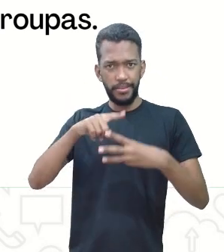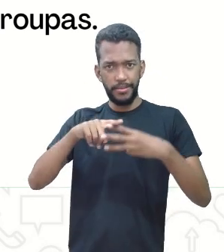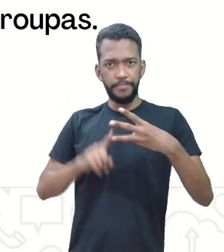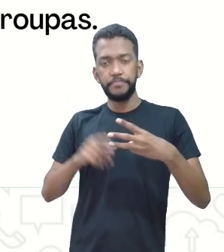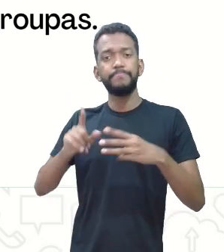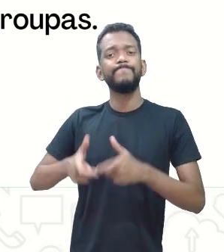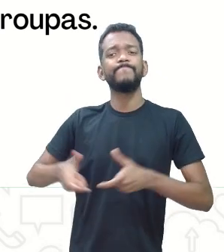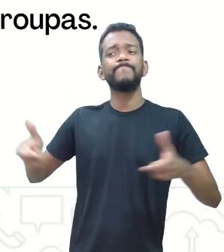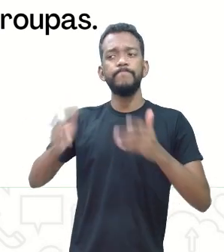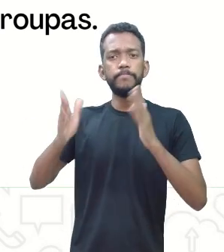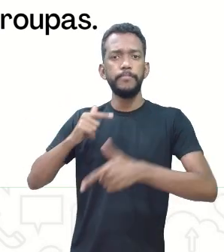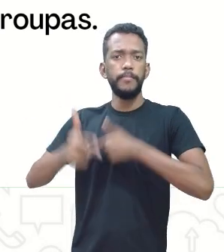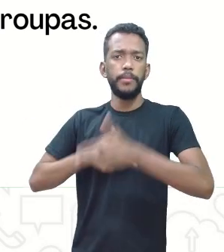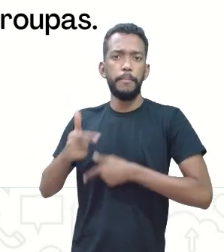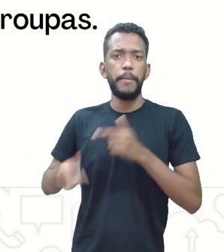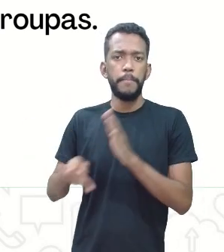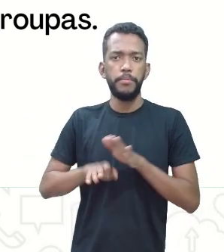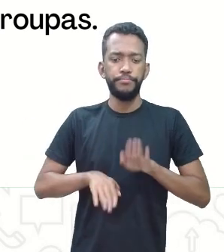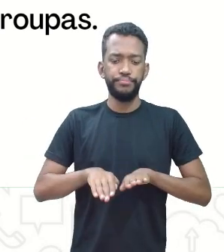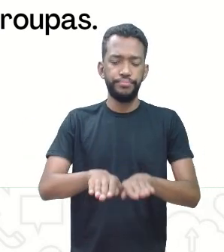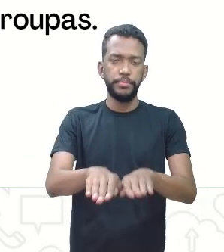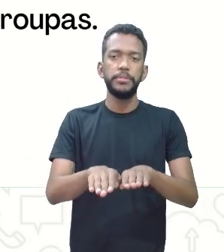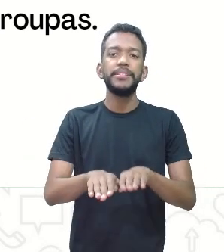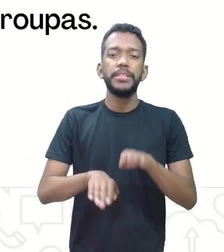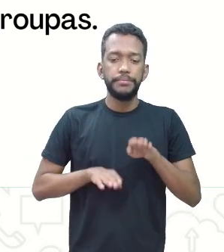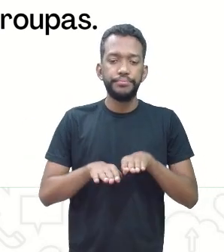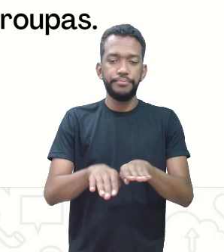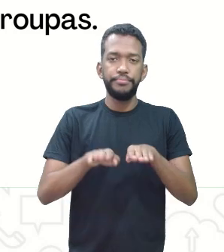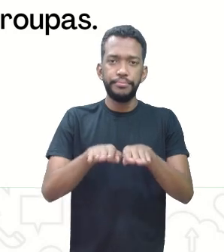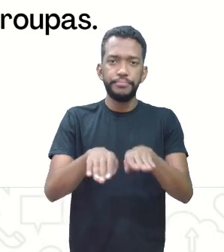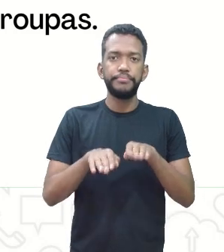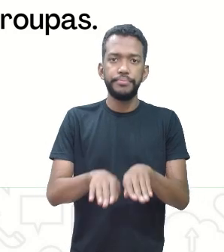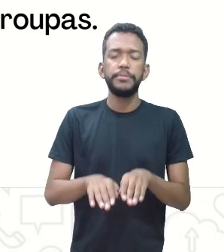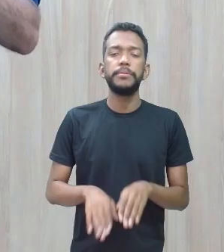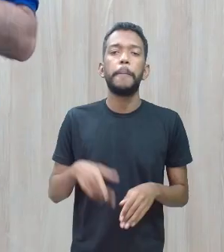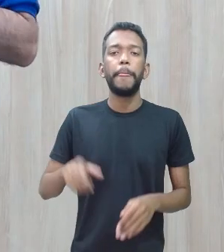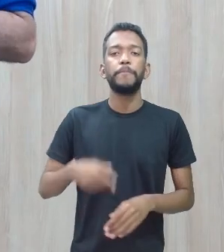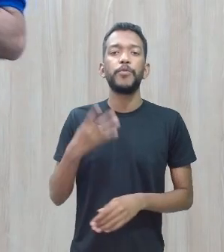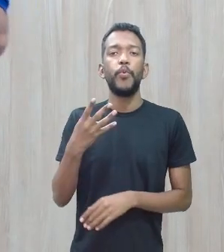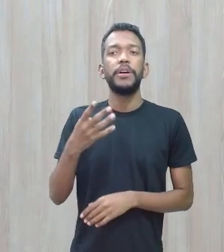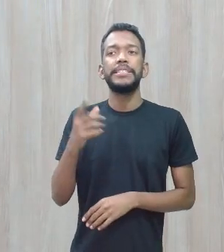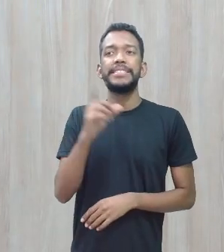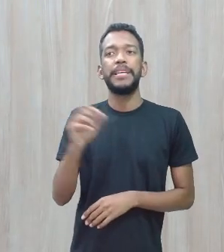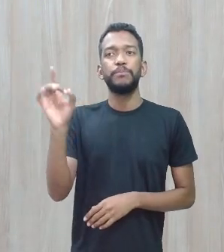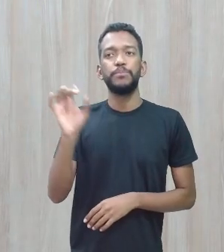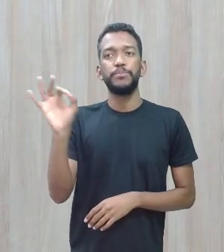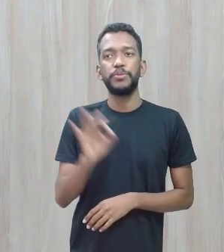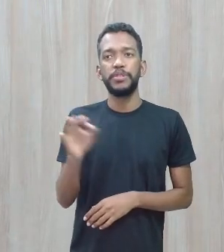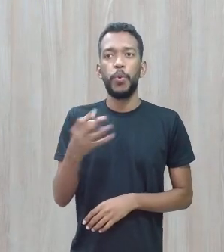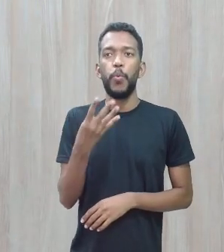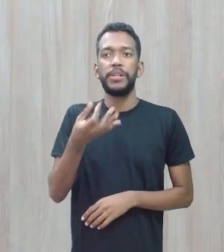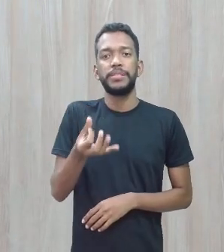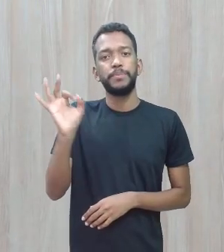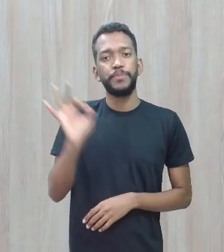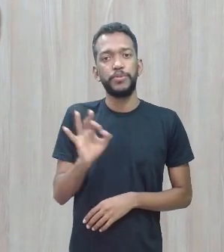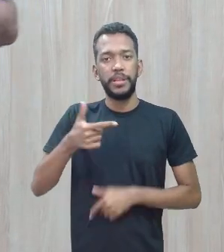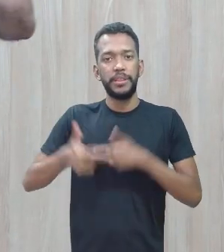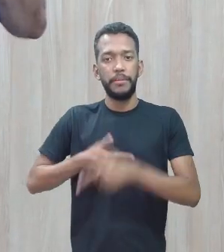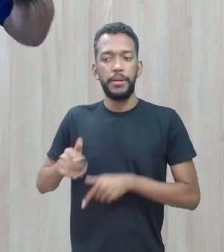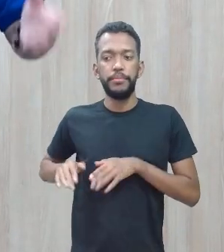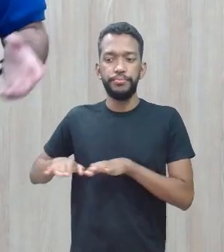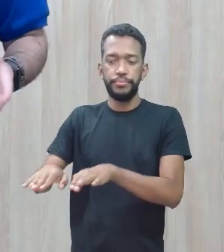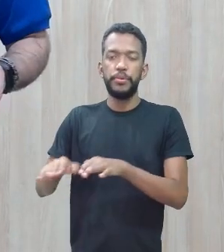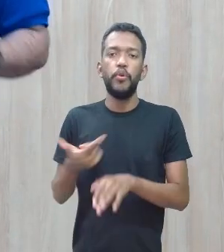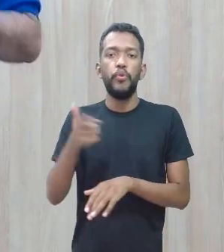atuava no setor de confecção de roupas. De 100% delas, 46 atuavam no setor de roupas. E as outras